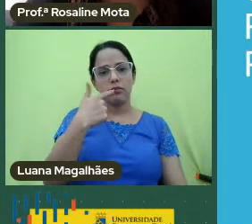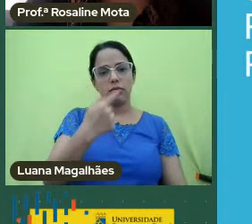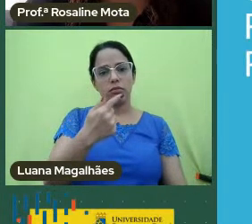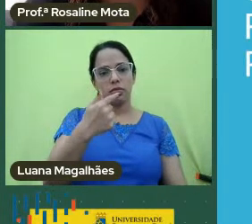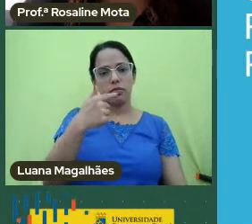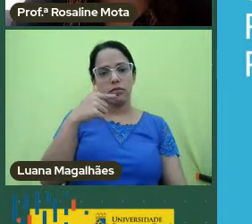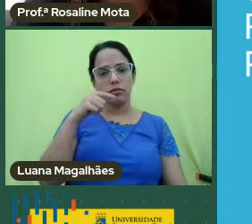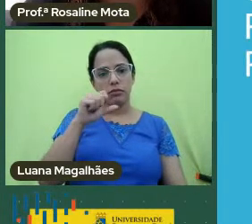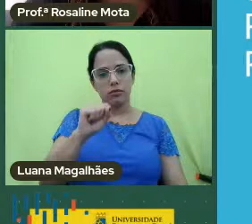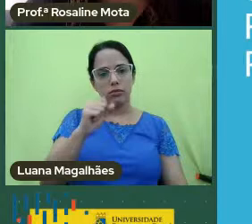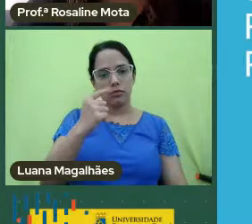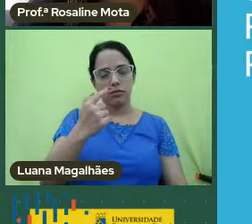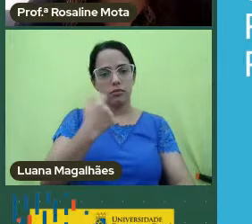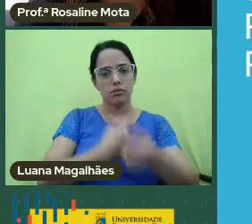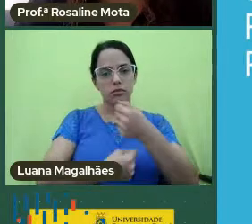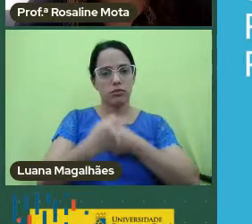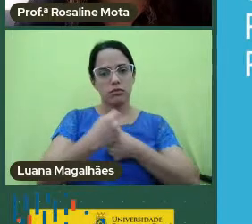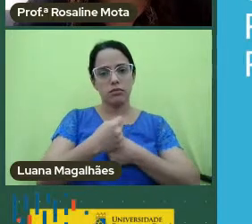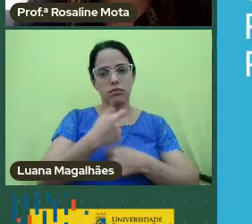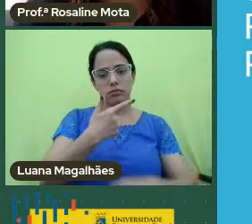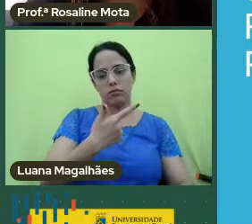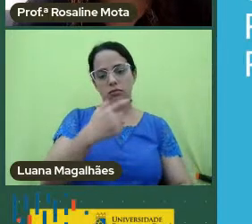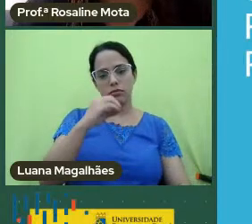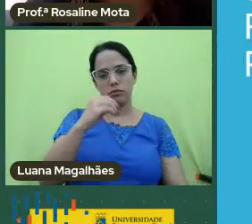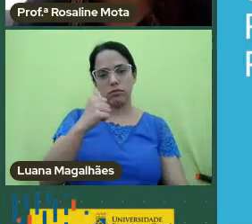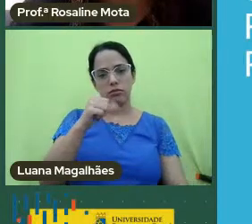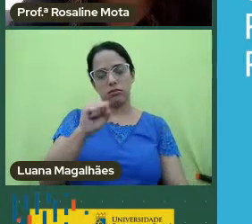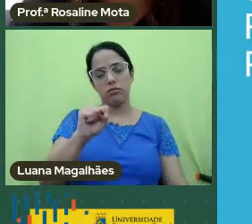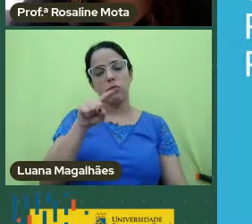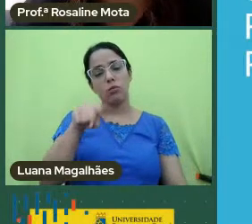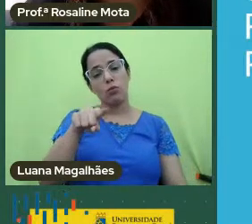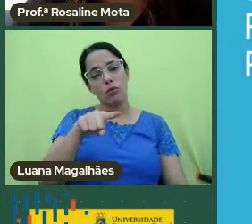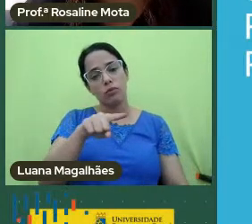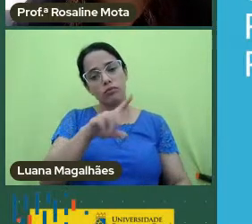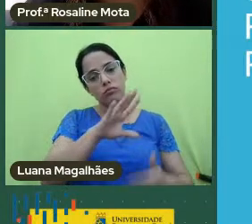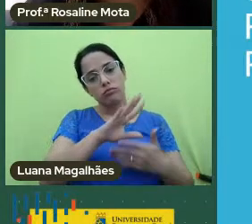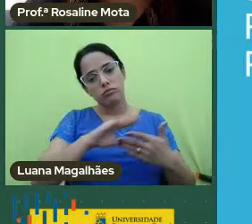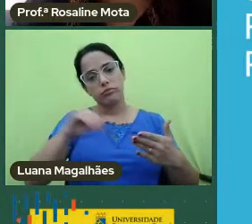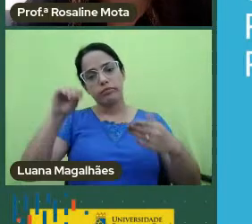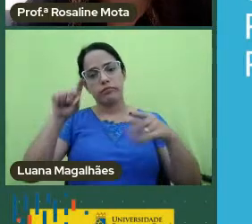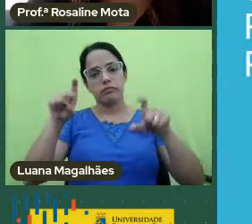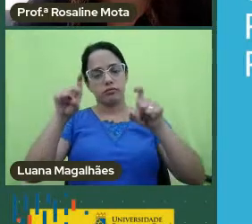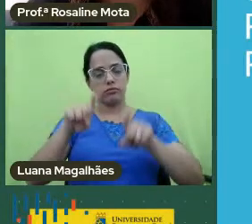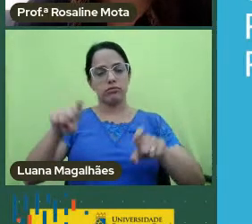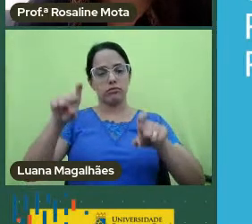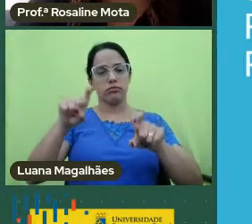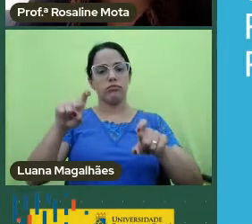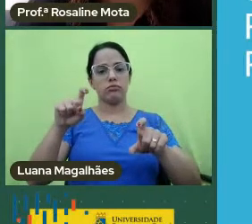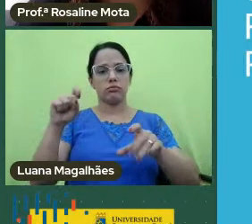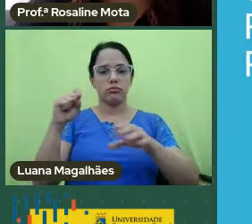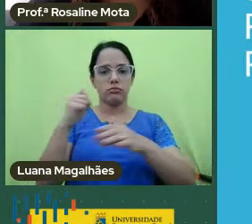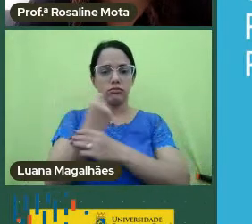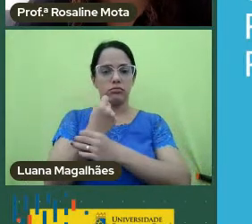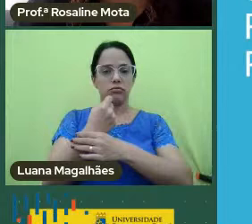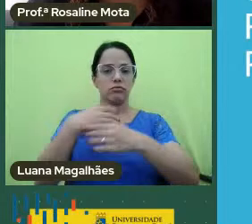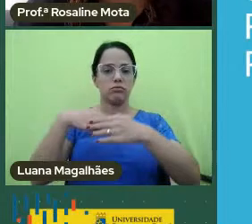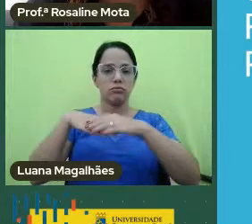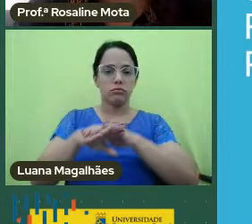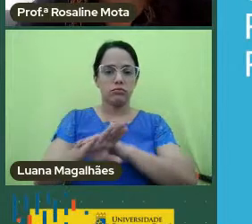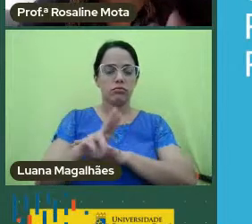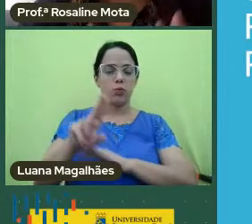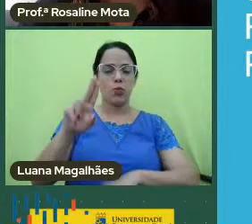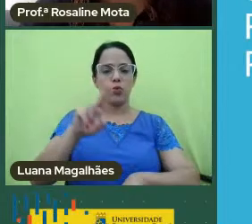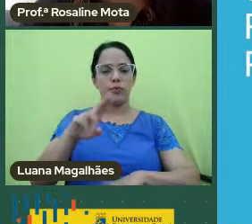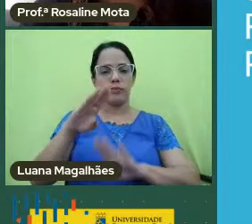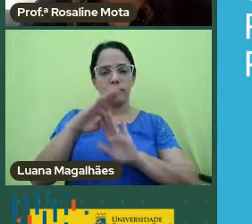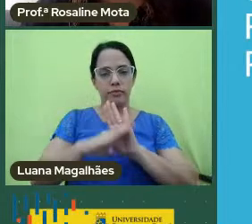que dispõe sobre a digitalização e a utilização de sistemas informatizados para guarda, armazenamento e o manuseio de prontuário